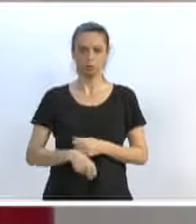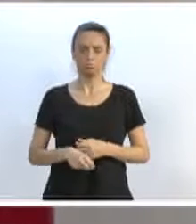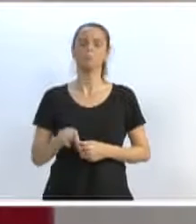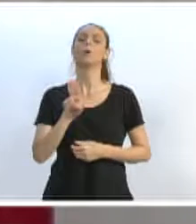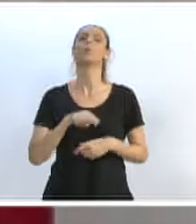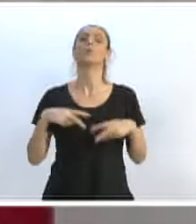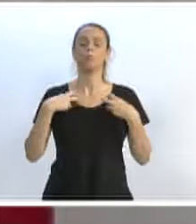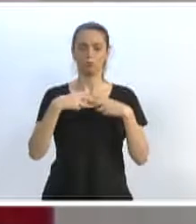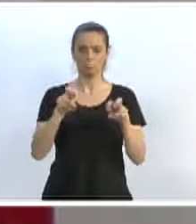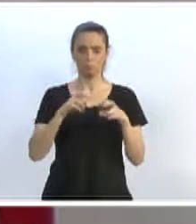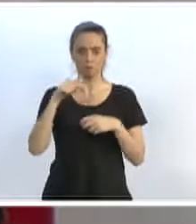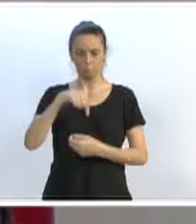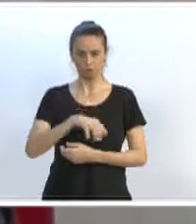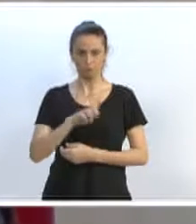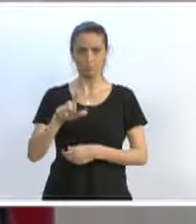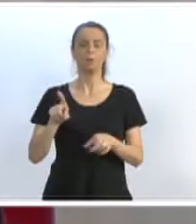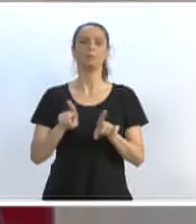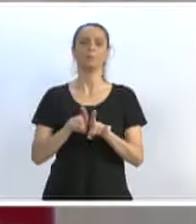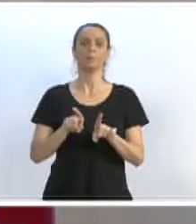transporte coletivo da nossa cidade.